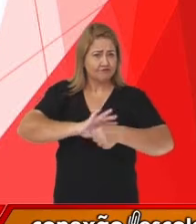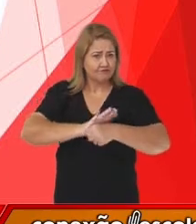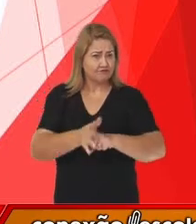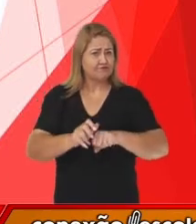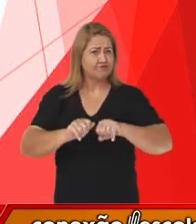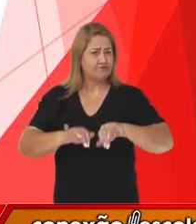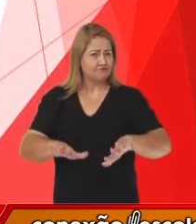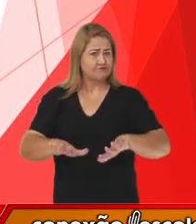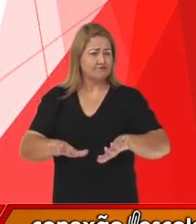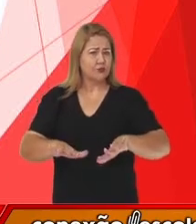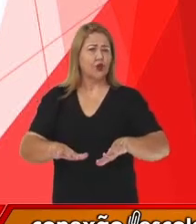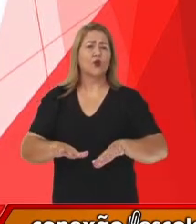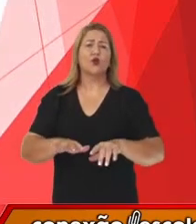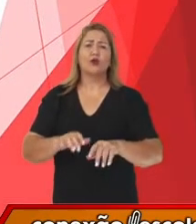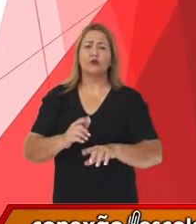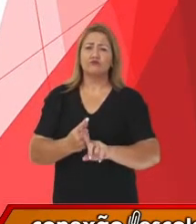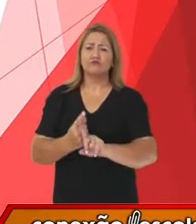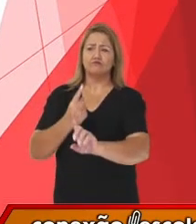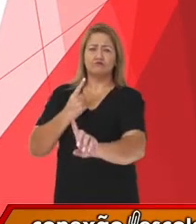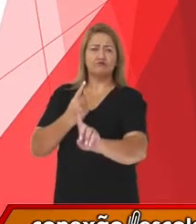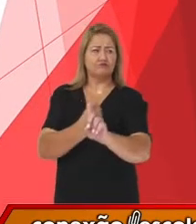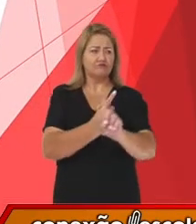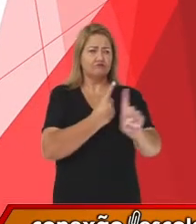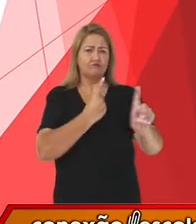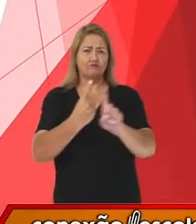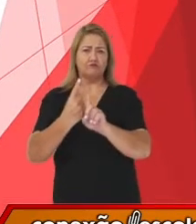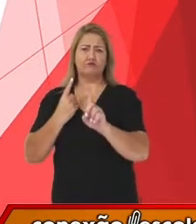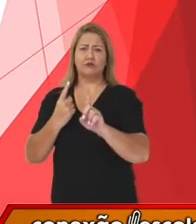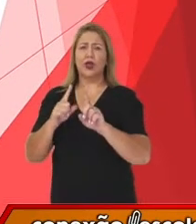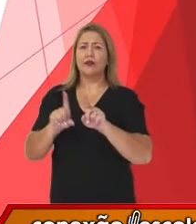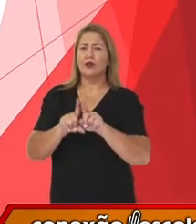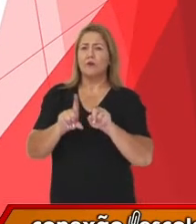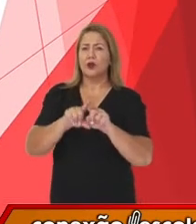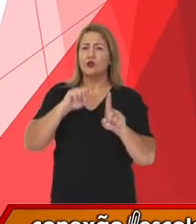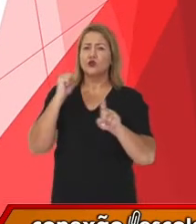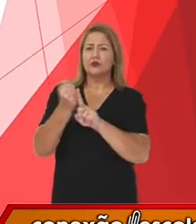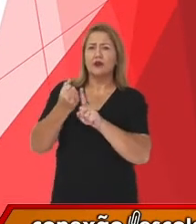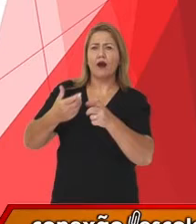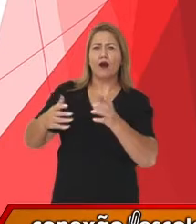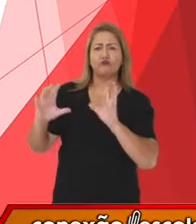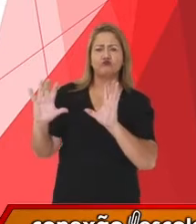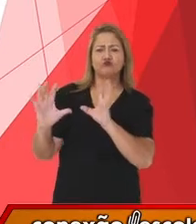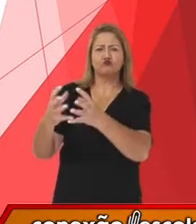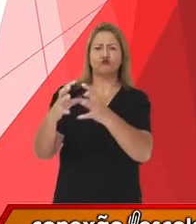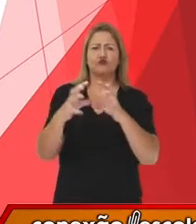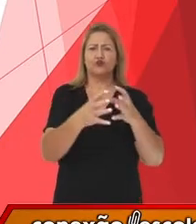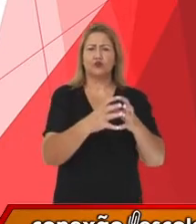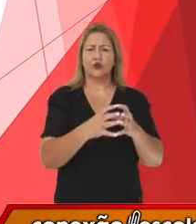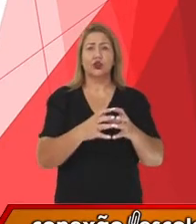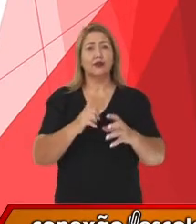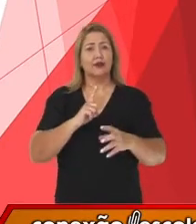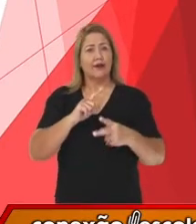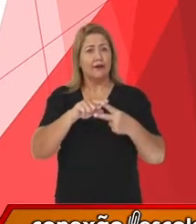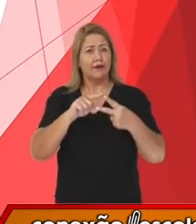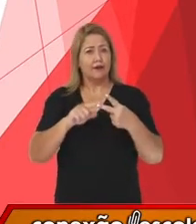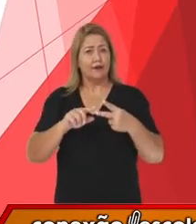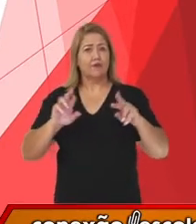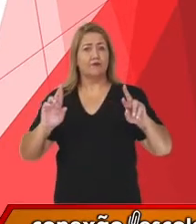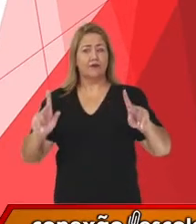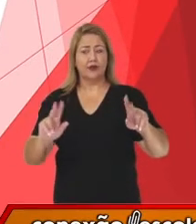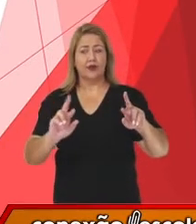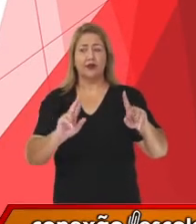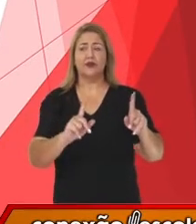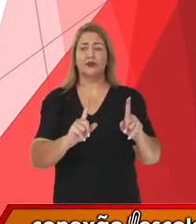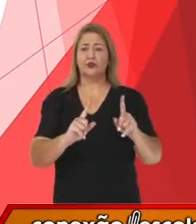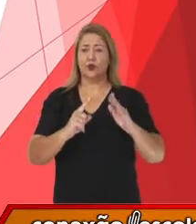por esse vírus é o distanciamento e o isolamento social. Lembrando que existe diferença entre esses dois termos. O distanciamento